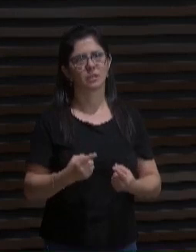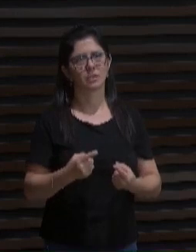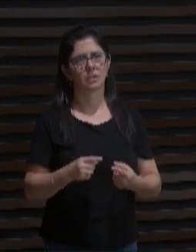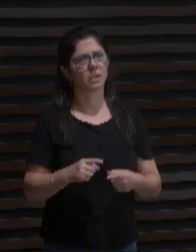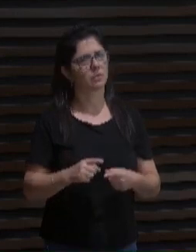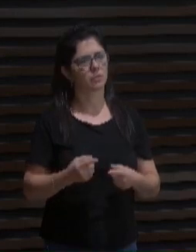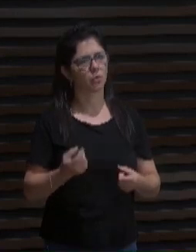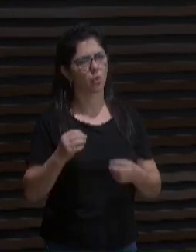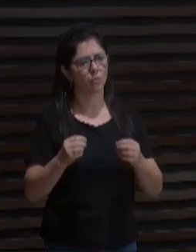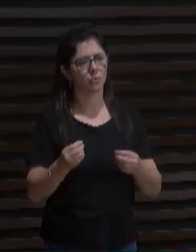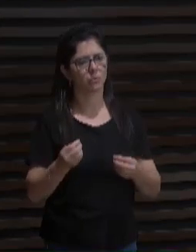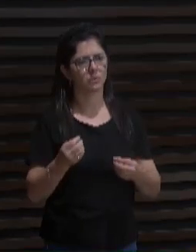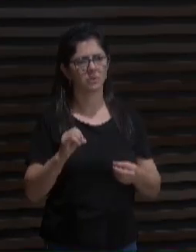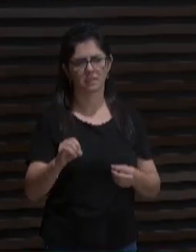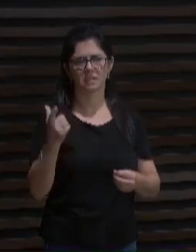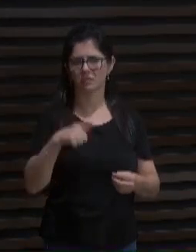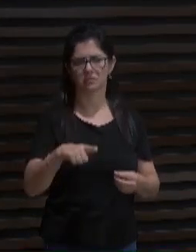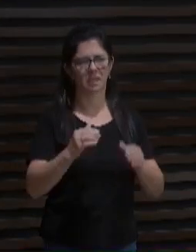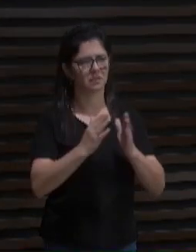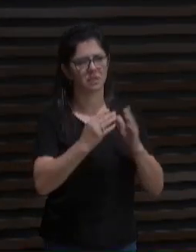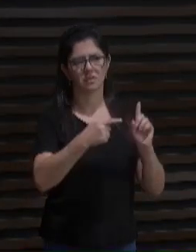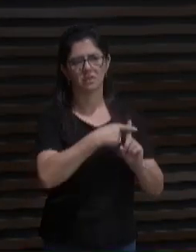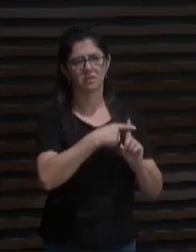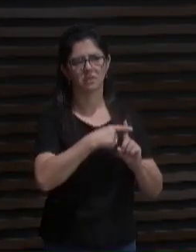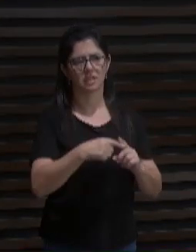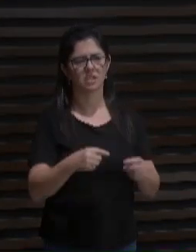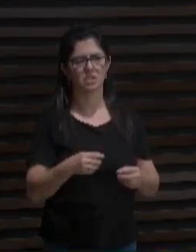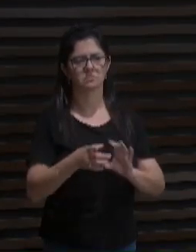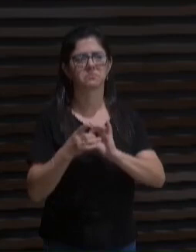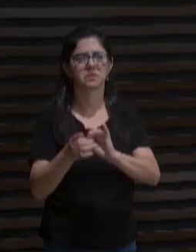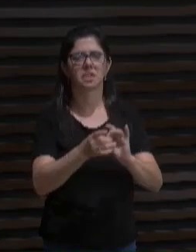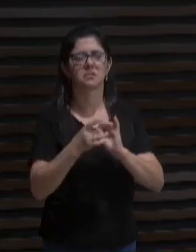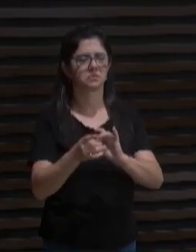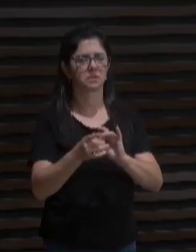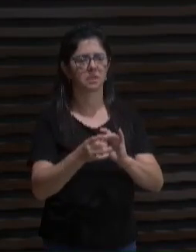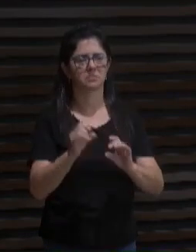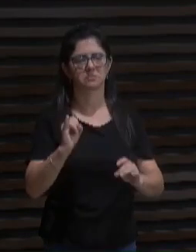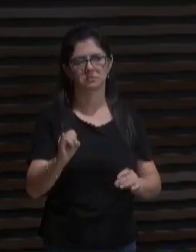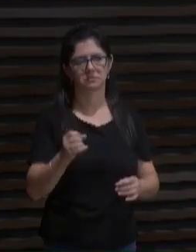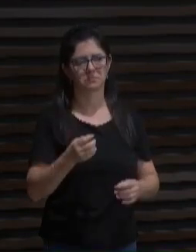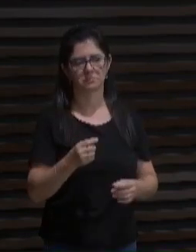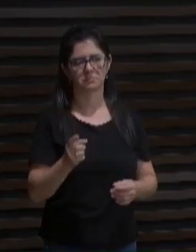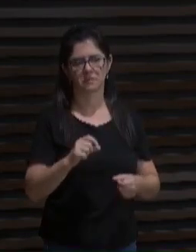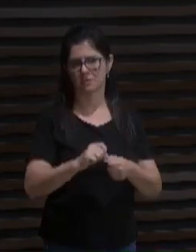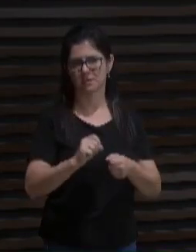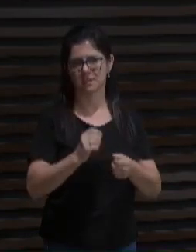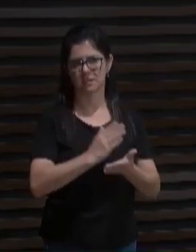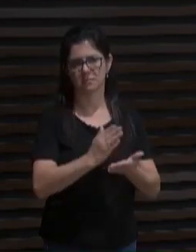desigrejado? Como é que eu vou ter comunhão se eu não participo da vida da igreja? Como é que eu vou ter comunhão com os